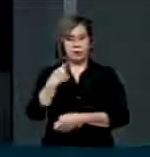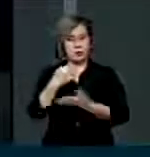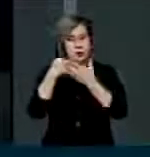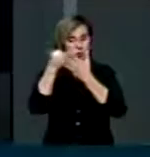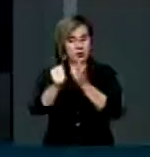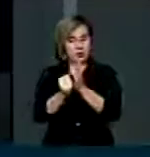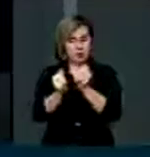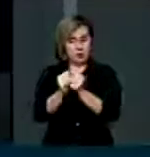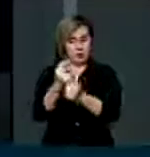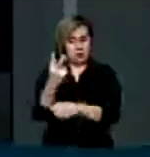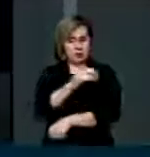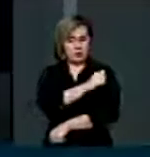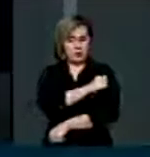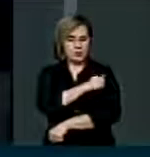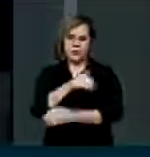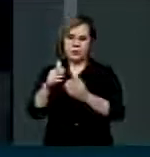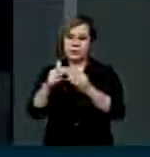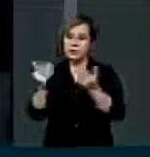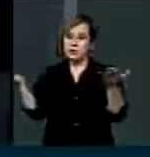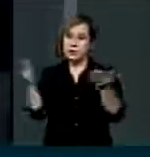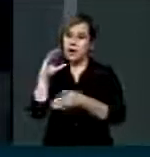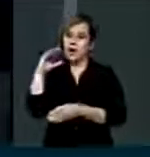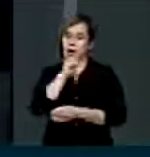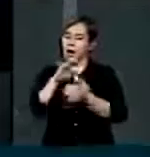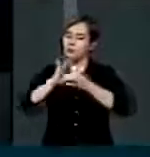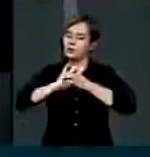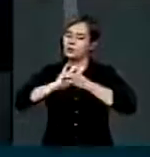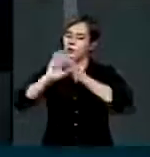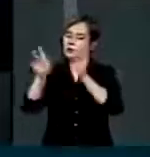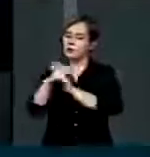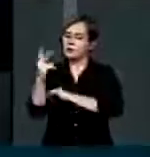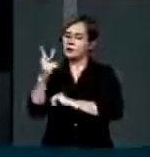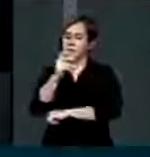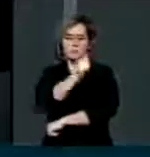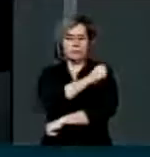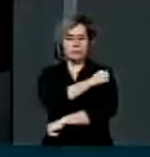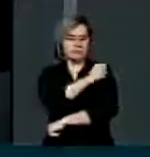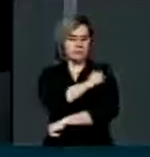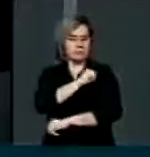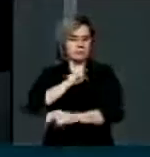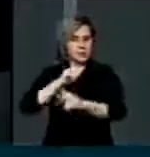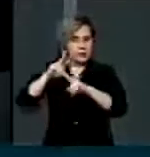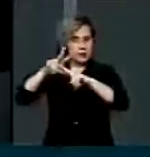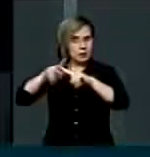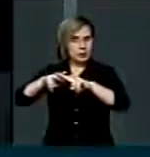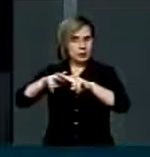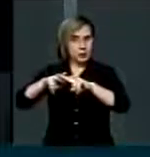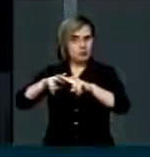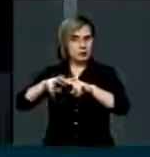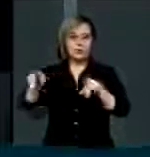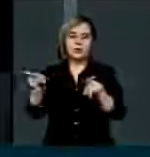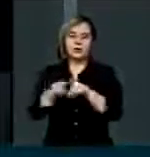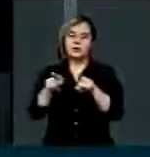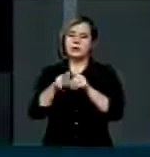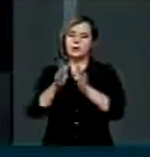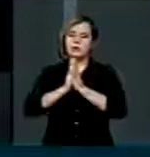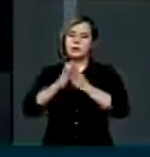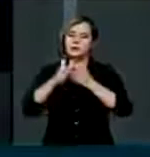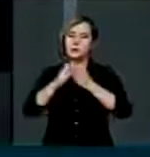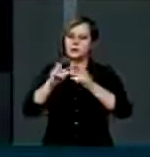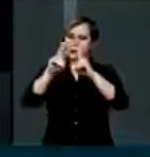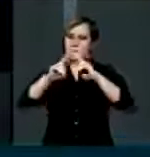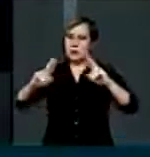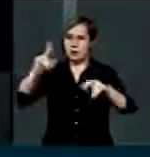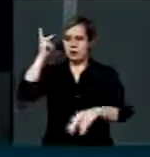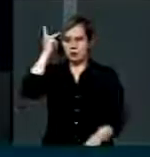estudantes, pedir a libertação imediata dos estudantes presos e, mais do que nunca, pedir que a Universidade